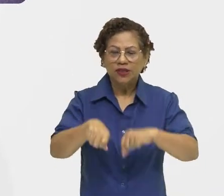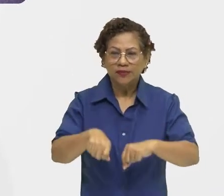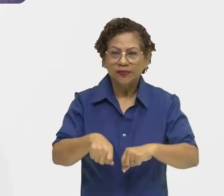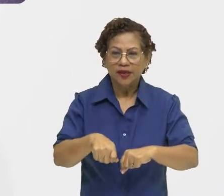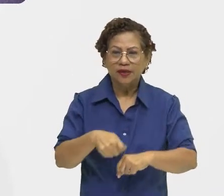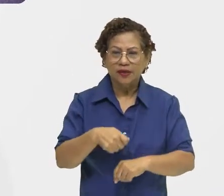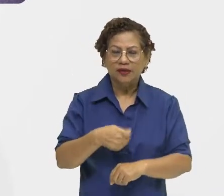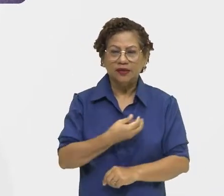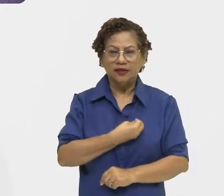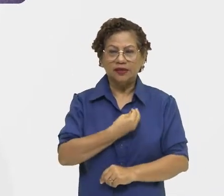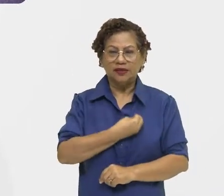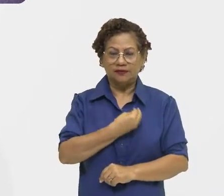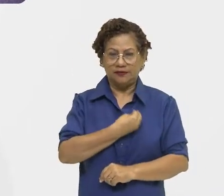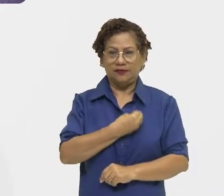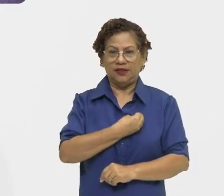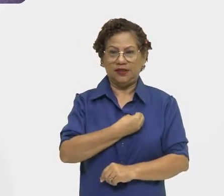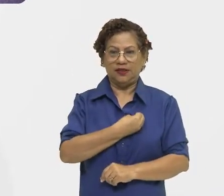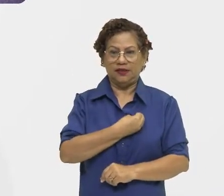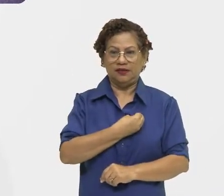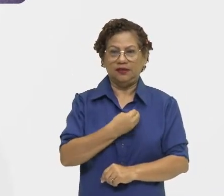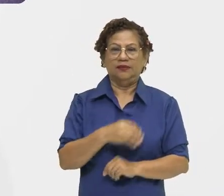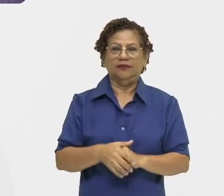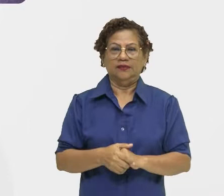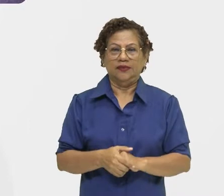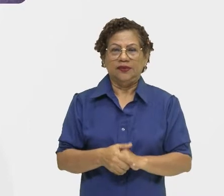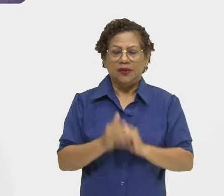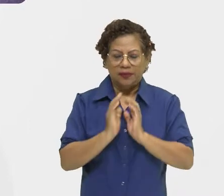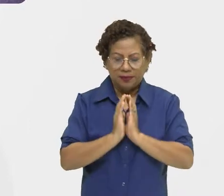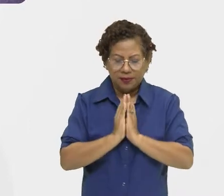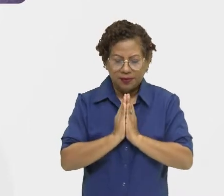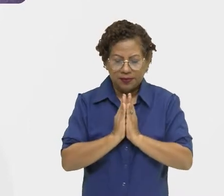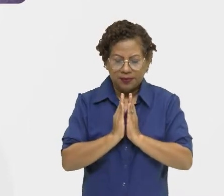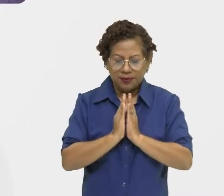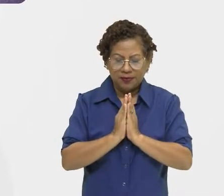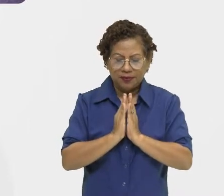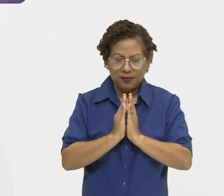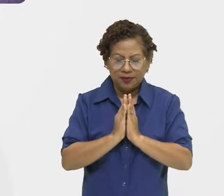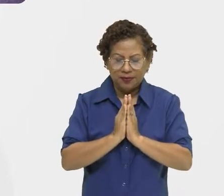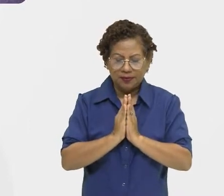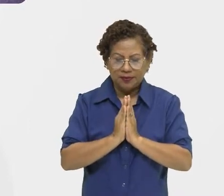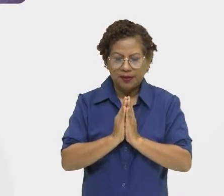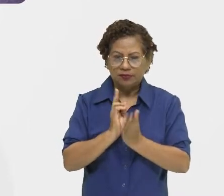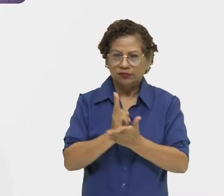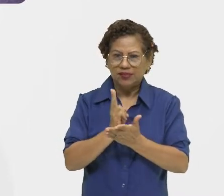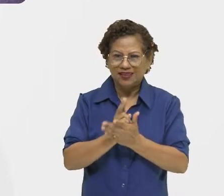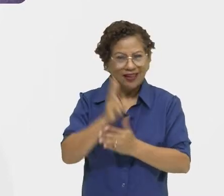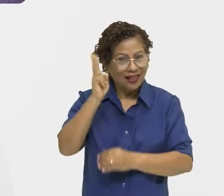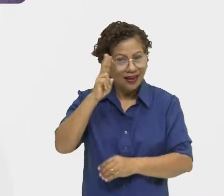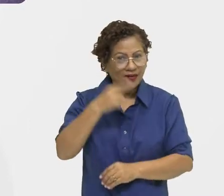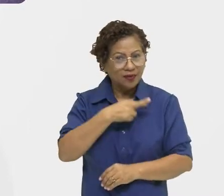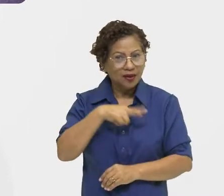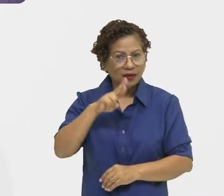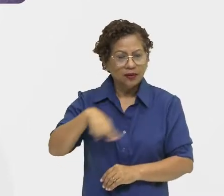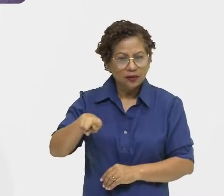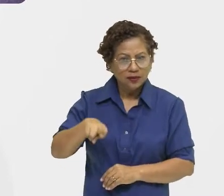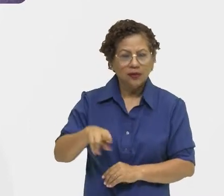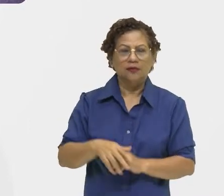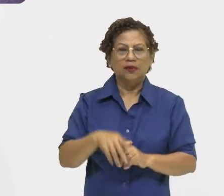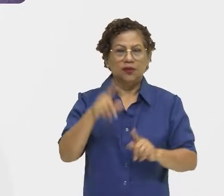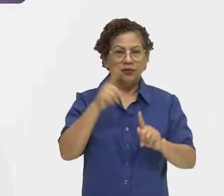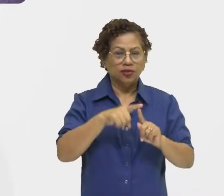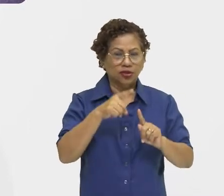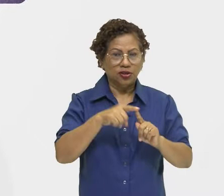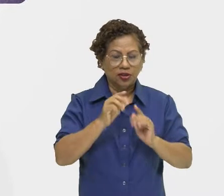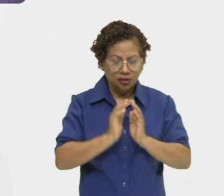como formas físicas de adoração e admiração. Religião, lembra? Olha só, formas físicas de